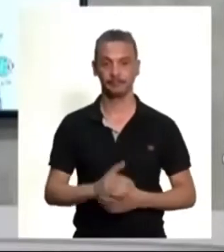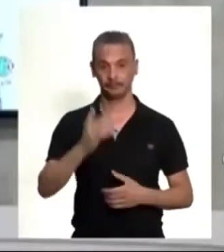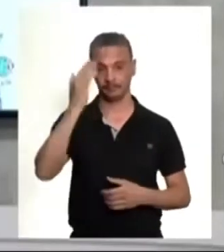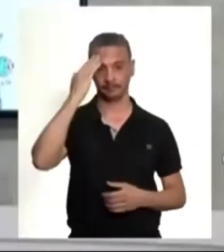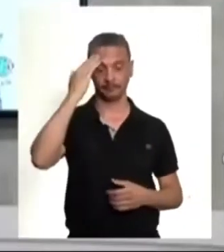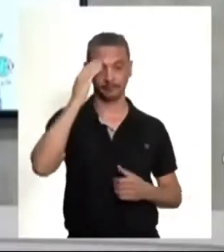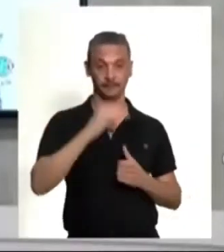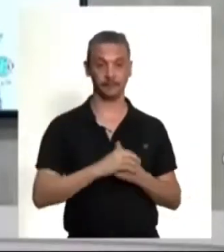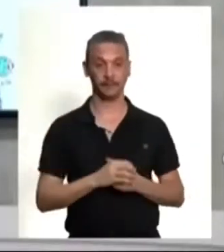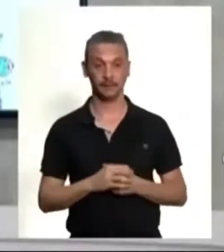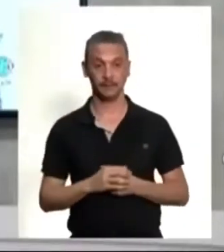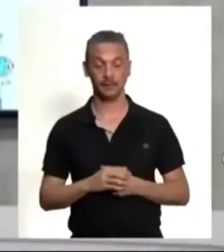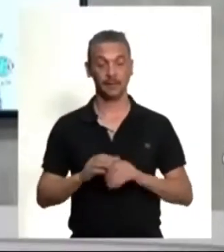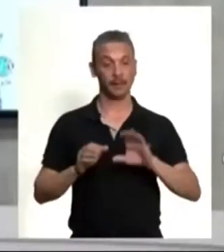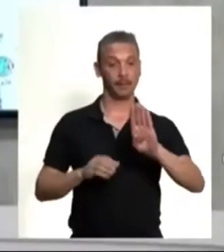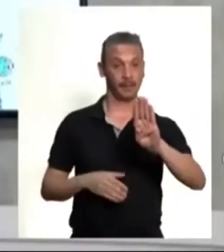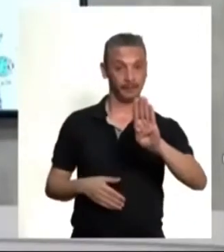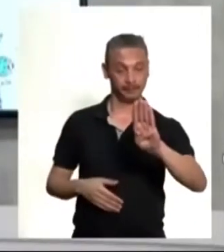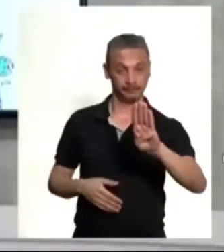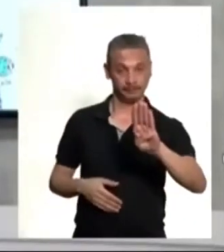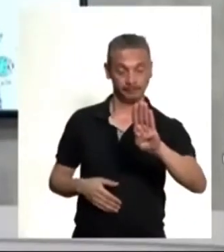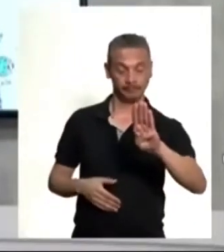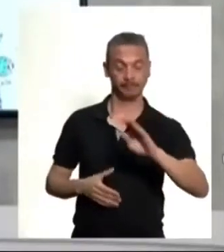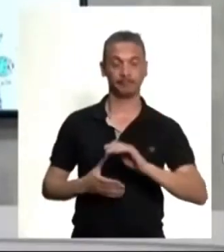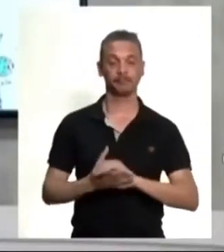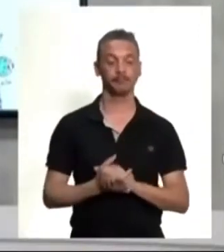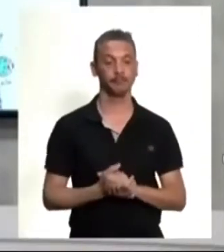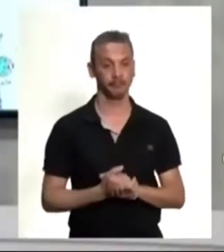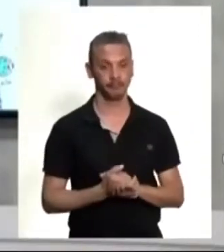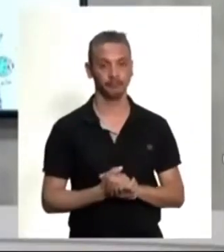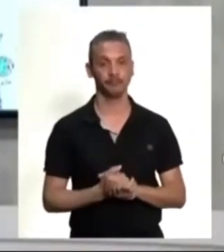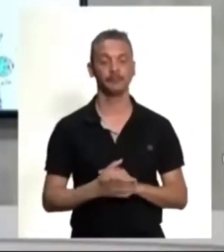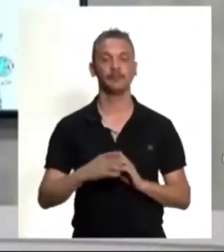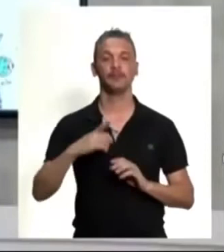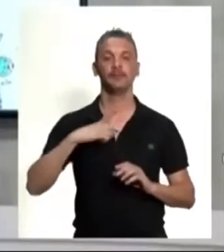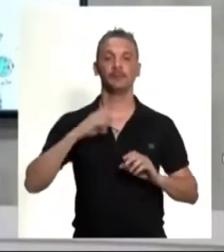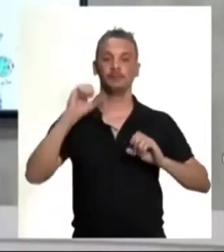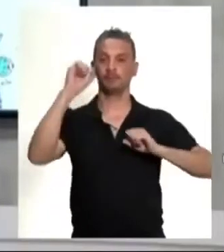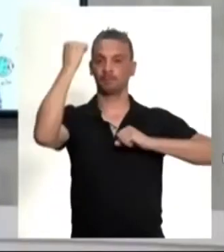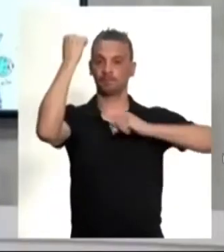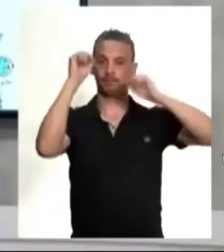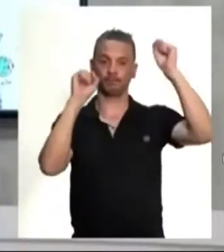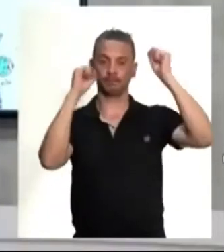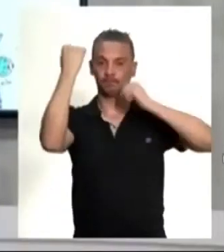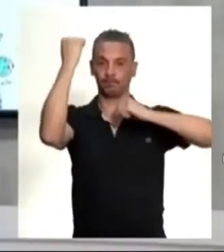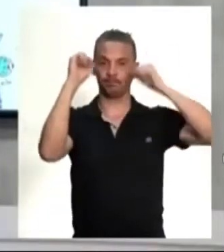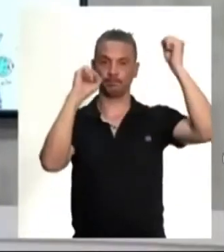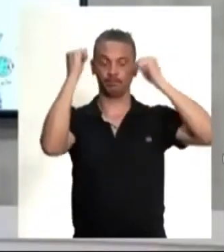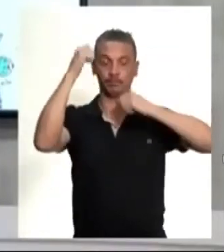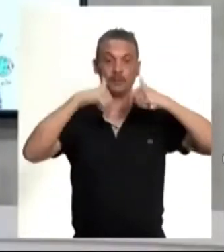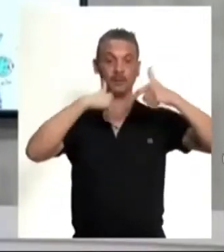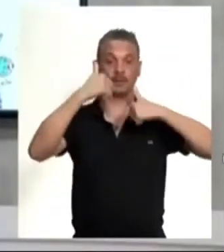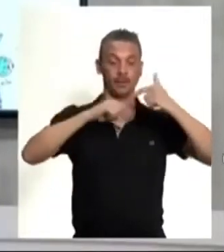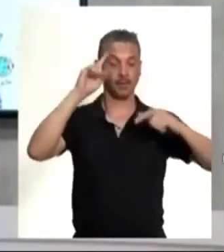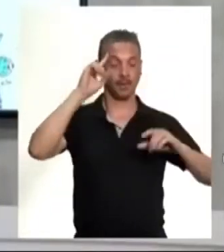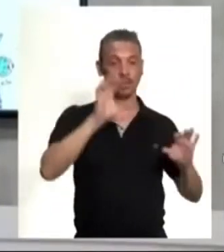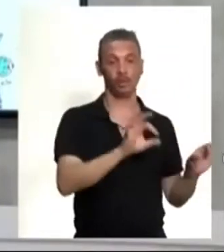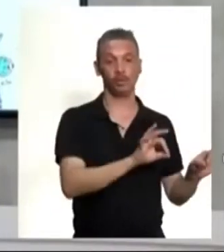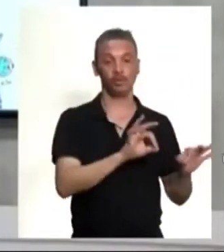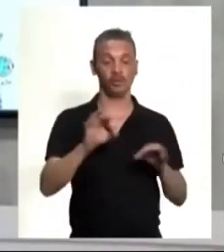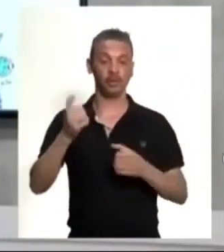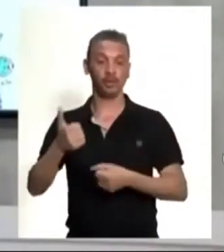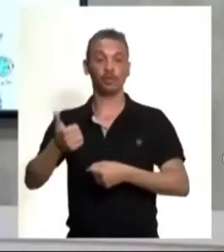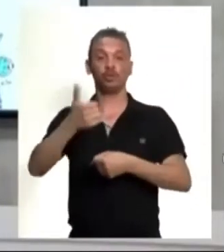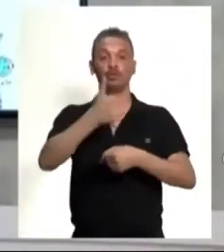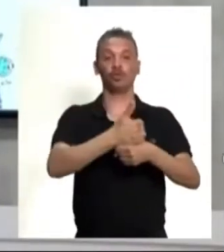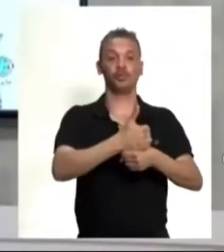resto. Letra B. A implantação de máquinas nas atividades urbanas que